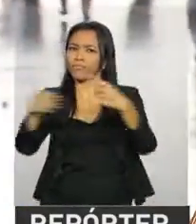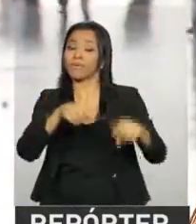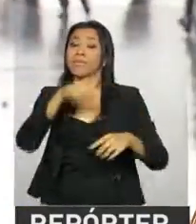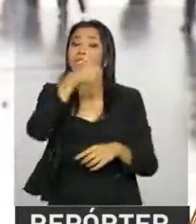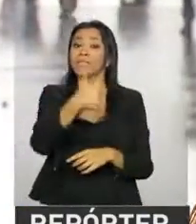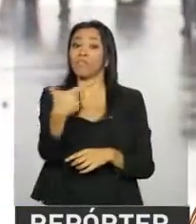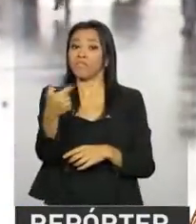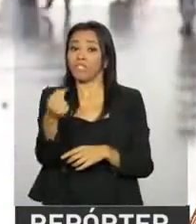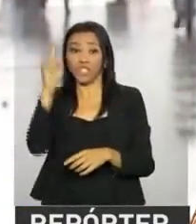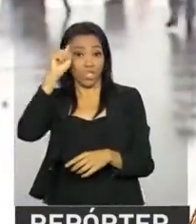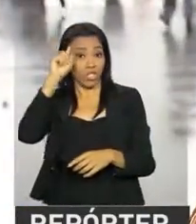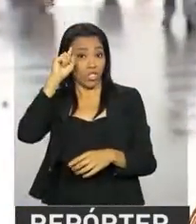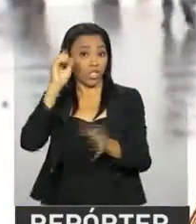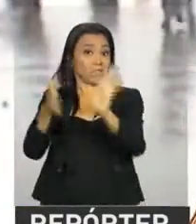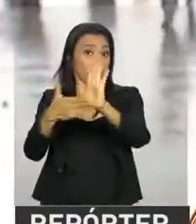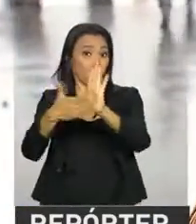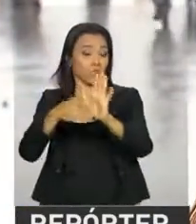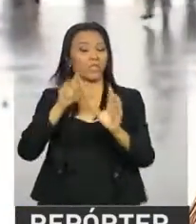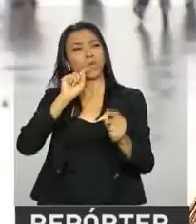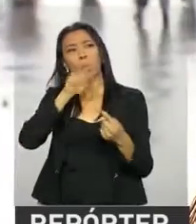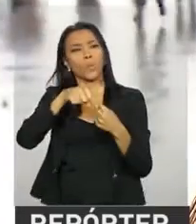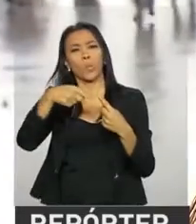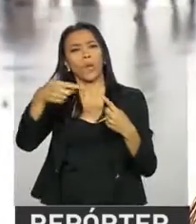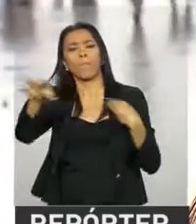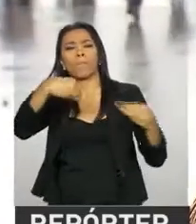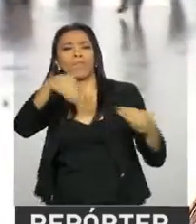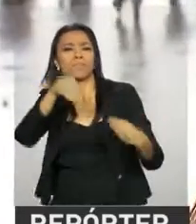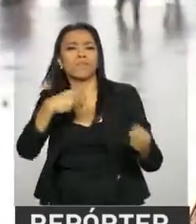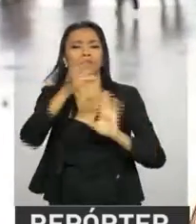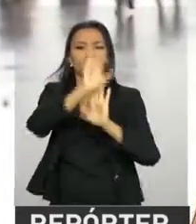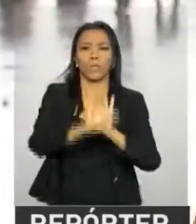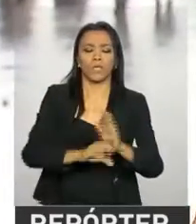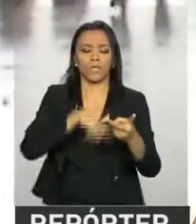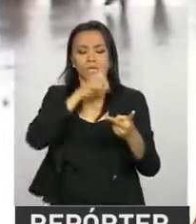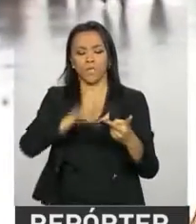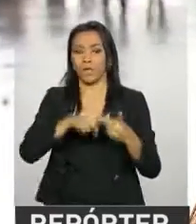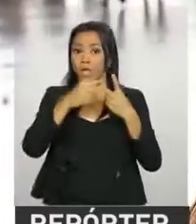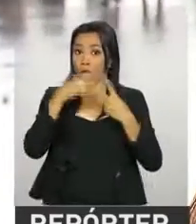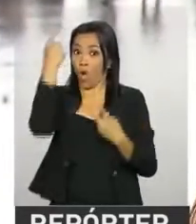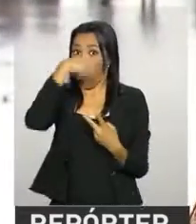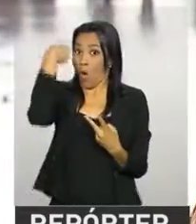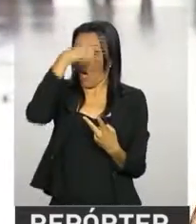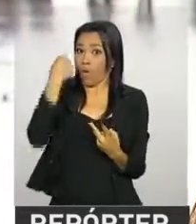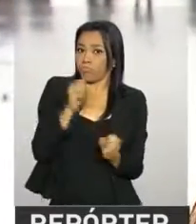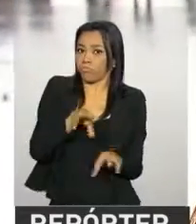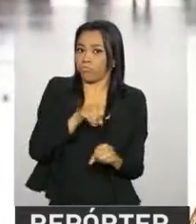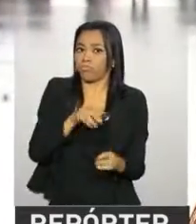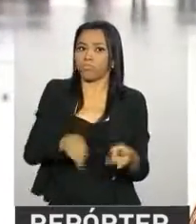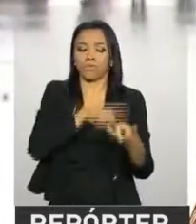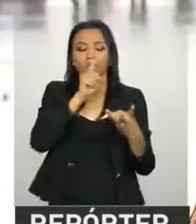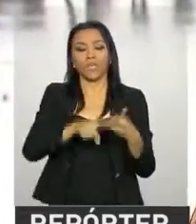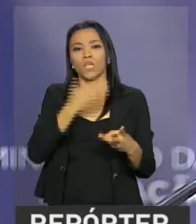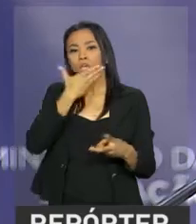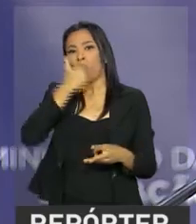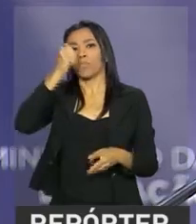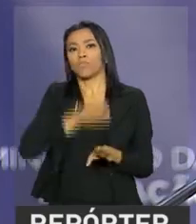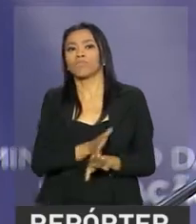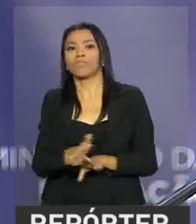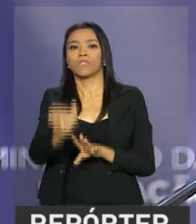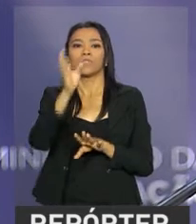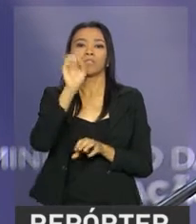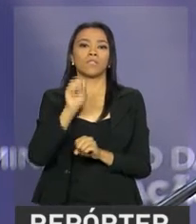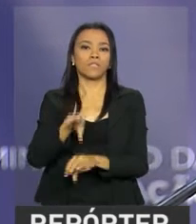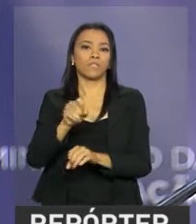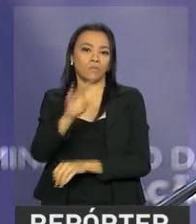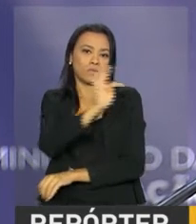entre as propostas estão a flexibilidade do currículo a ampliação da carga horária ea opção pelo ensino técnico tem